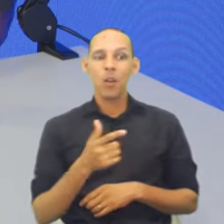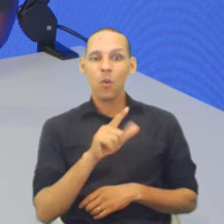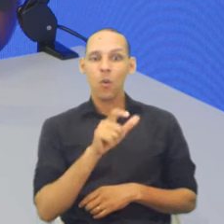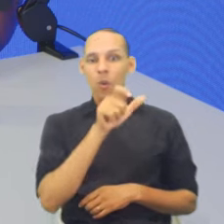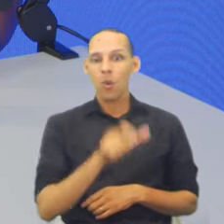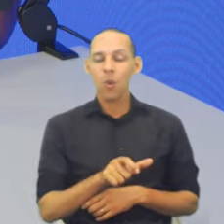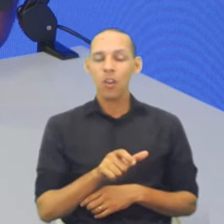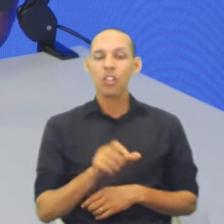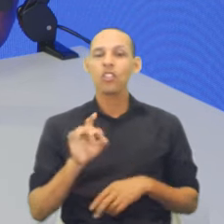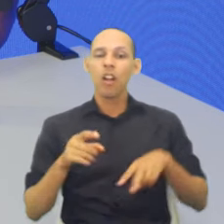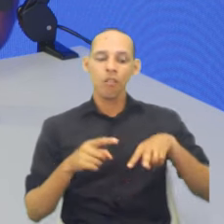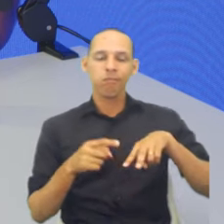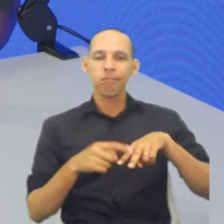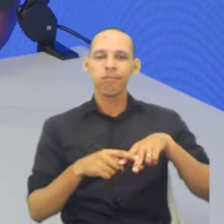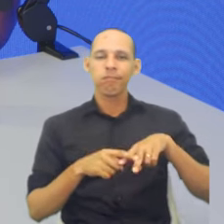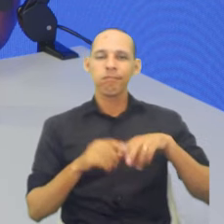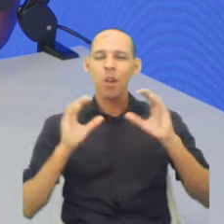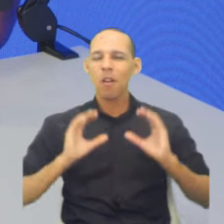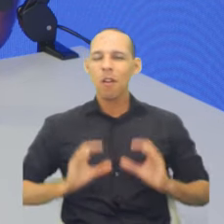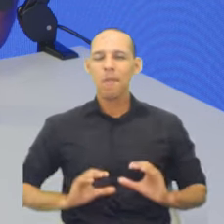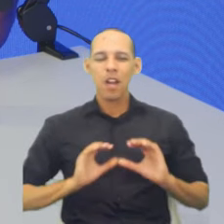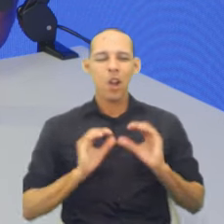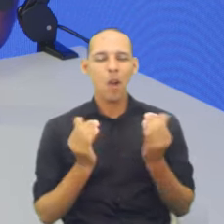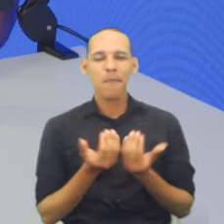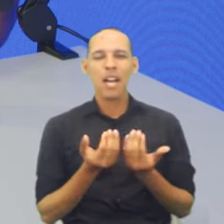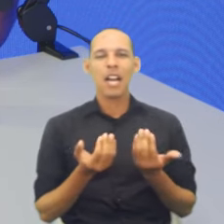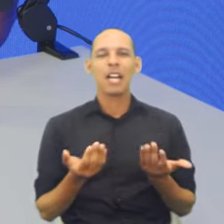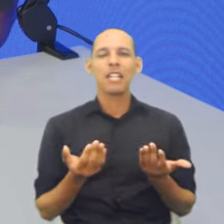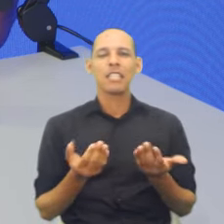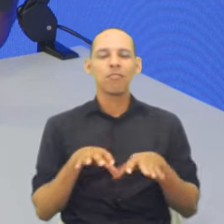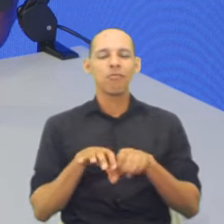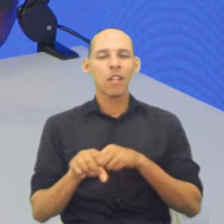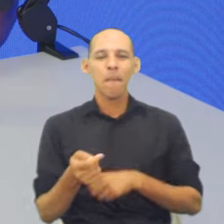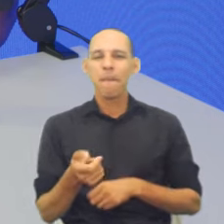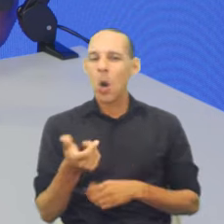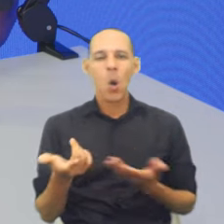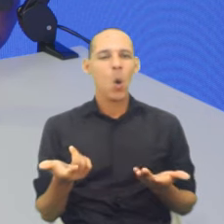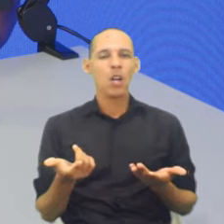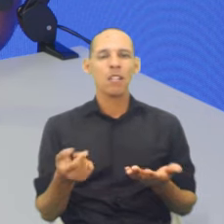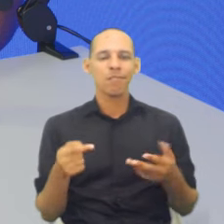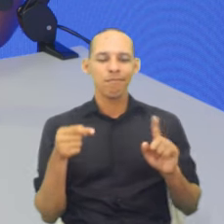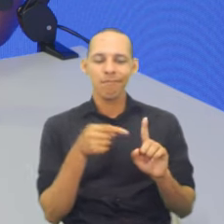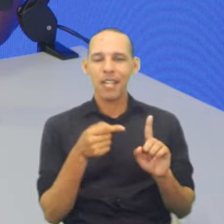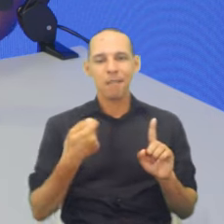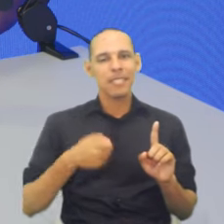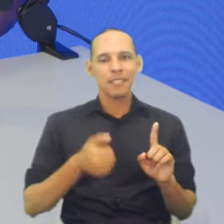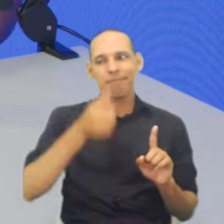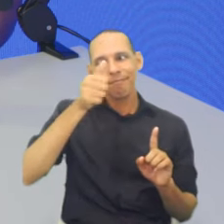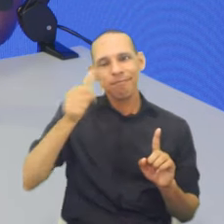pernas mas que veio de uma comunidade que não tem uma escolaridade que ficou para fora do estudo que ficou então a